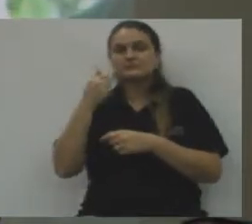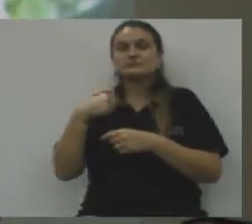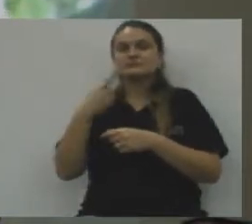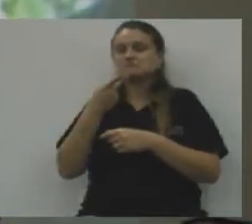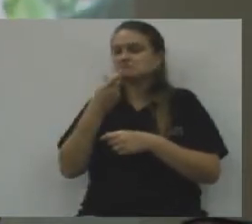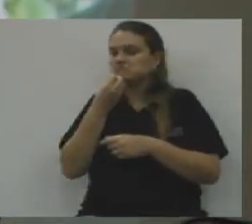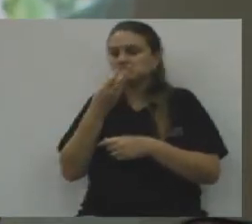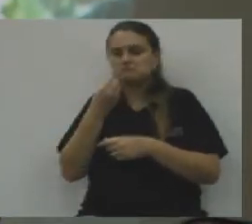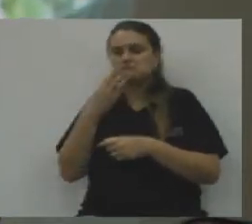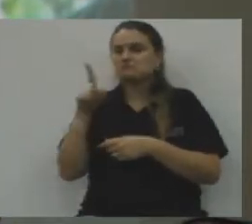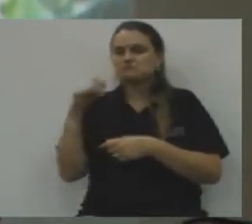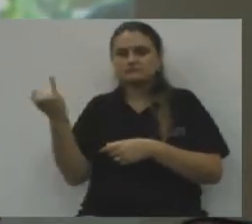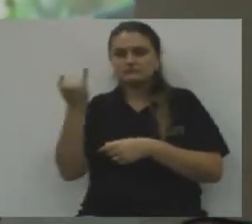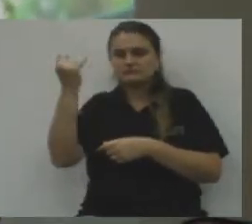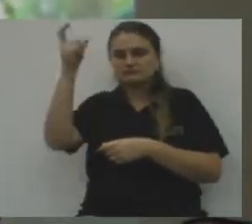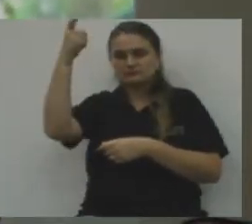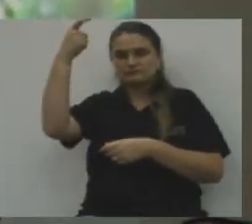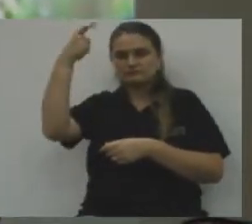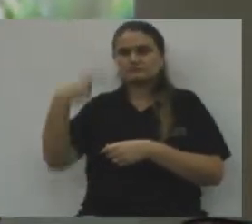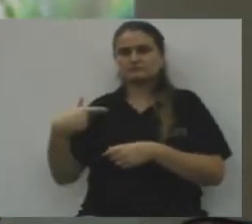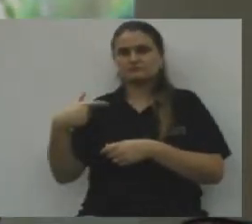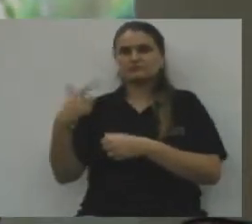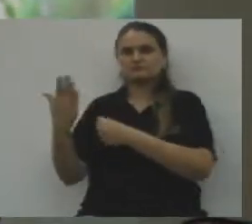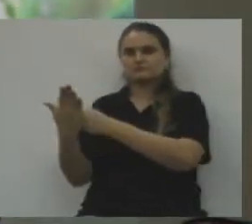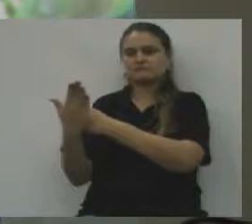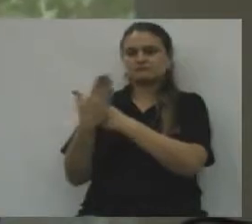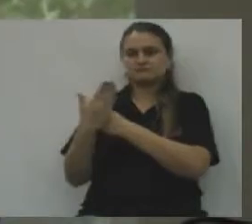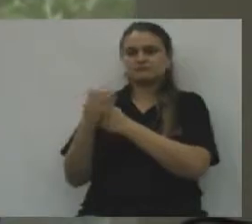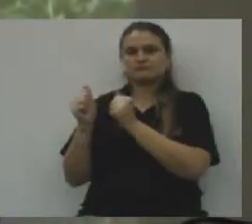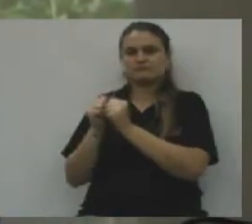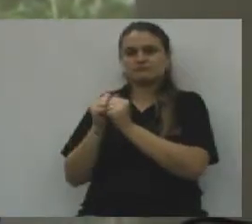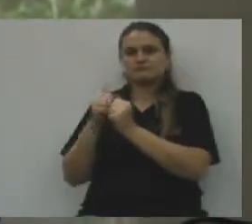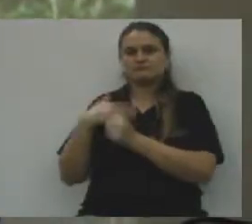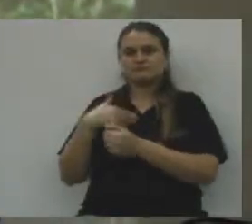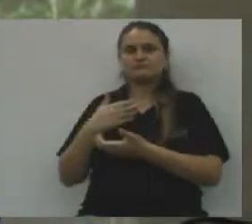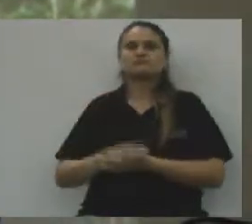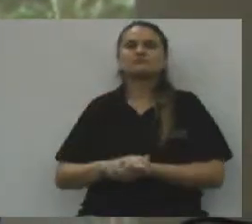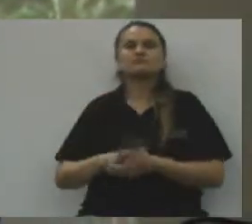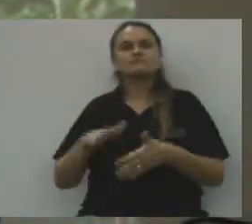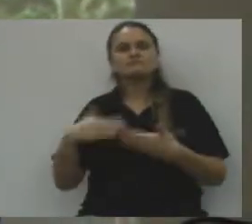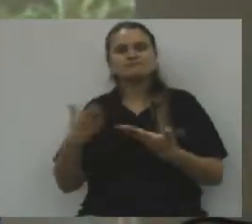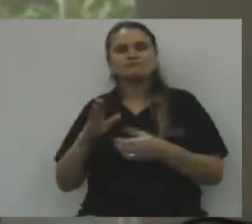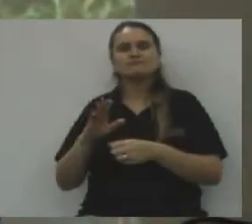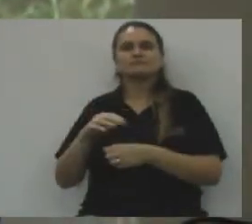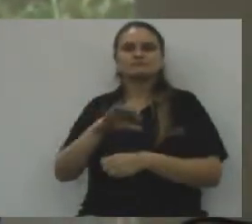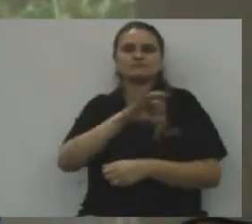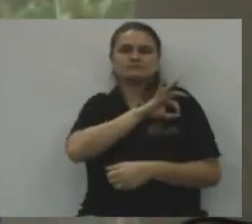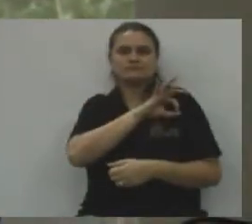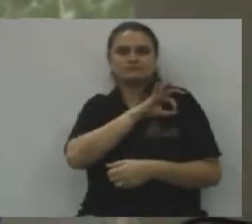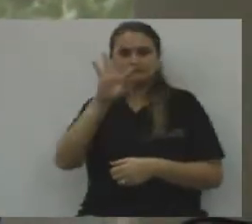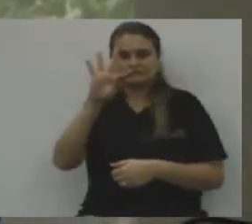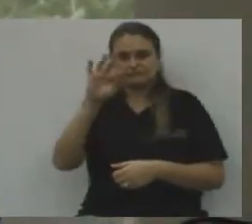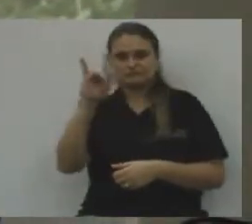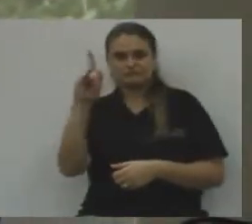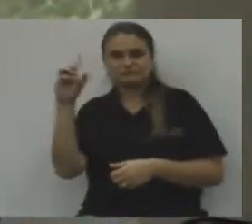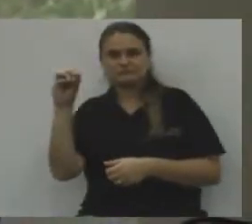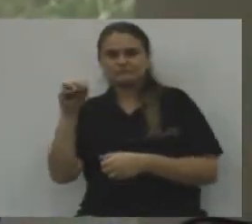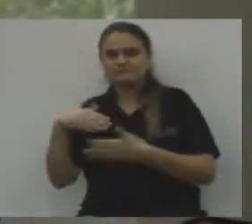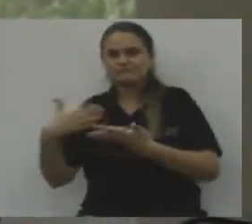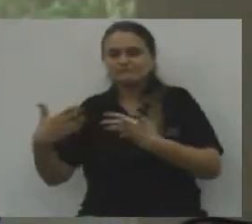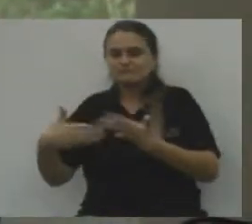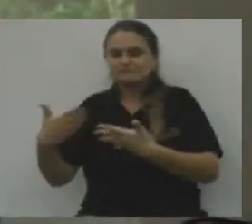bem primordial ele comigo, né? A situação foi controlada pelo soldado até a chegada dos bombeiros,